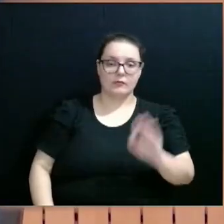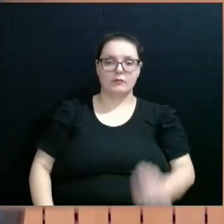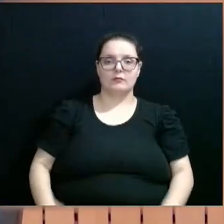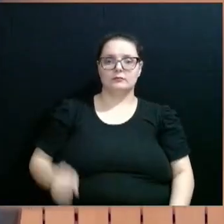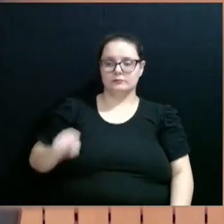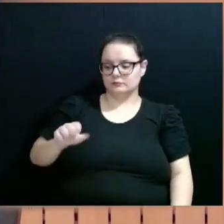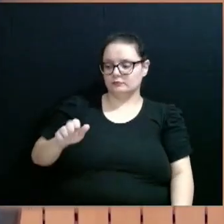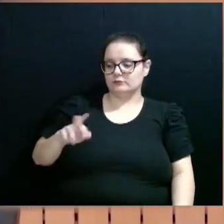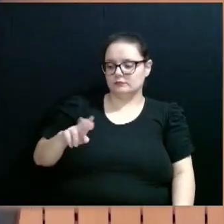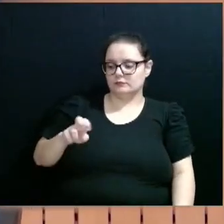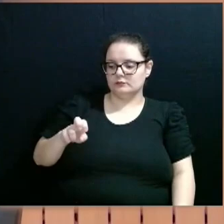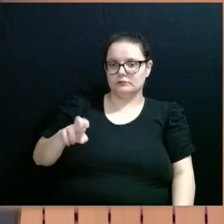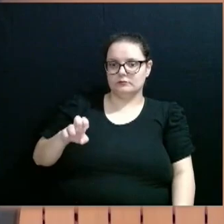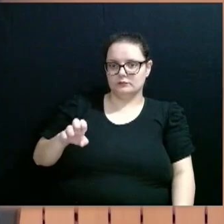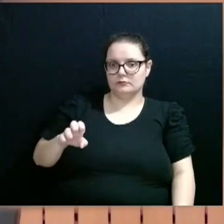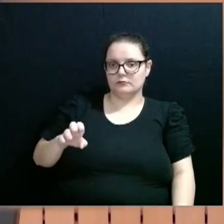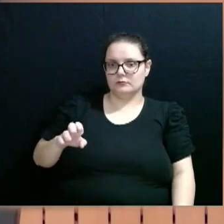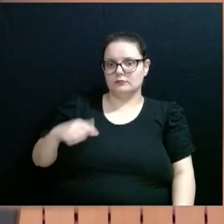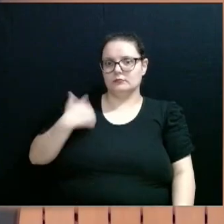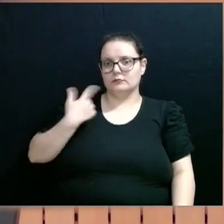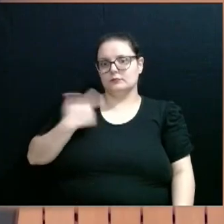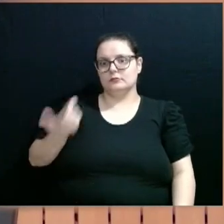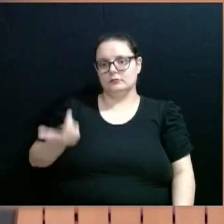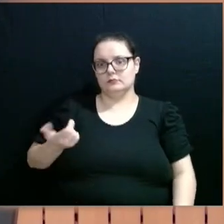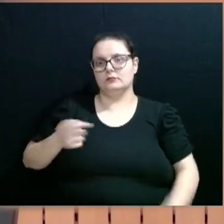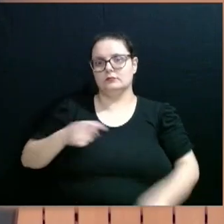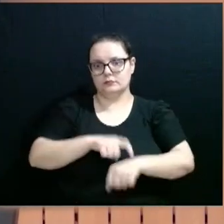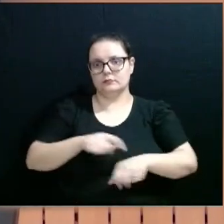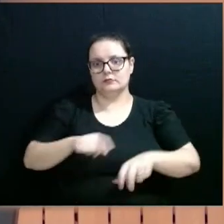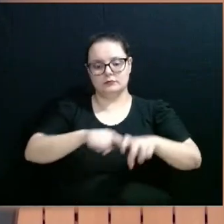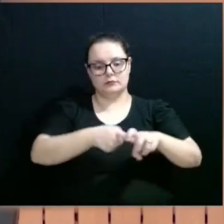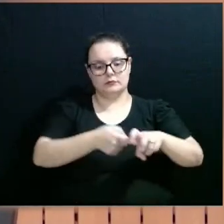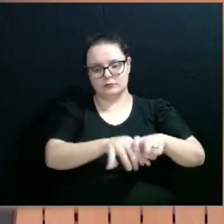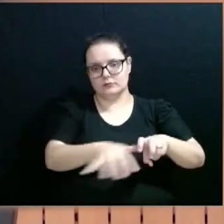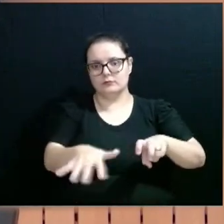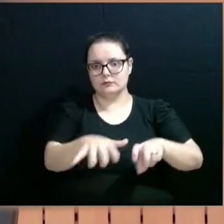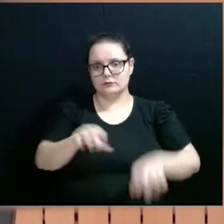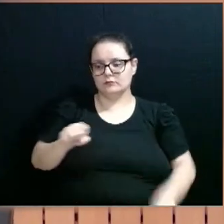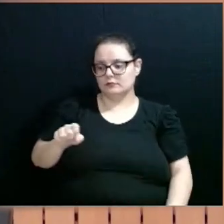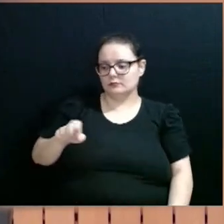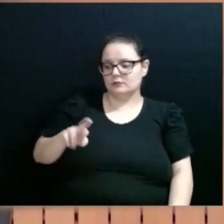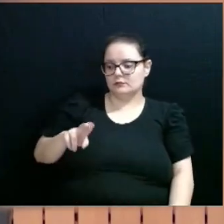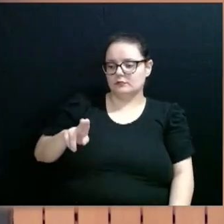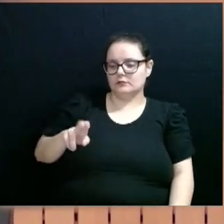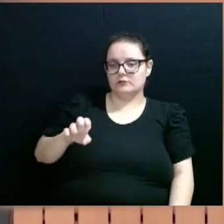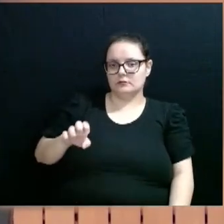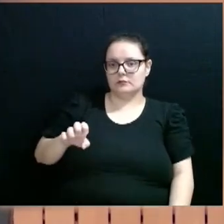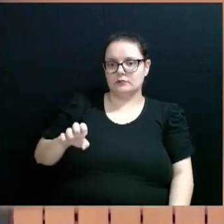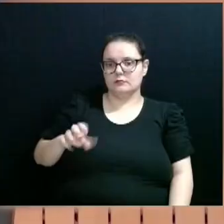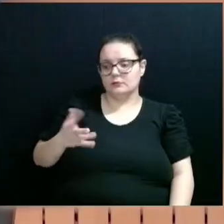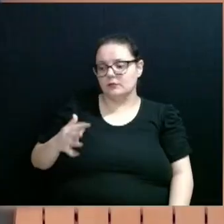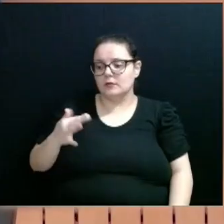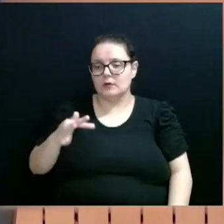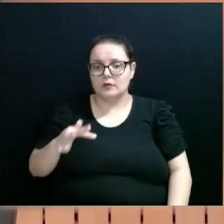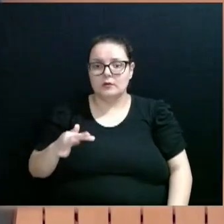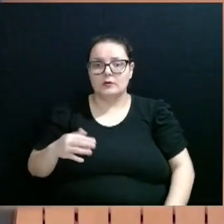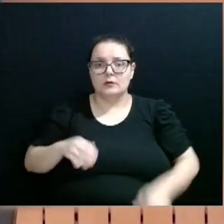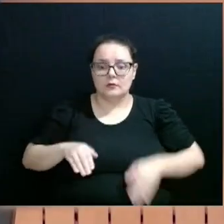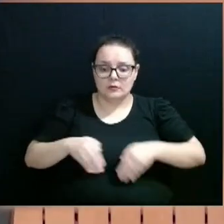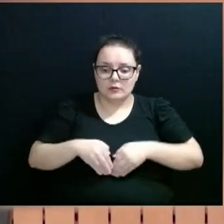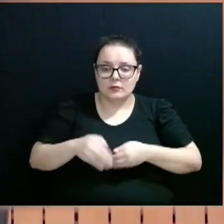época de nascimento de saruês. Aí você pega um gambazinho ali, está machucado, com filhote e tal. Leva